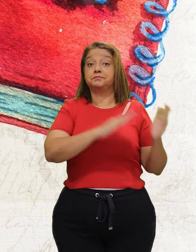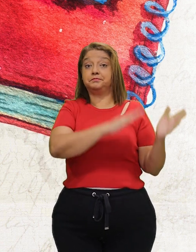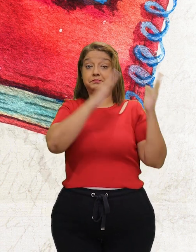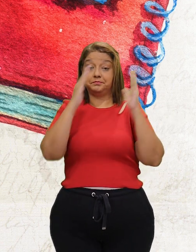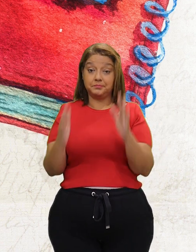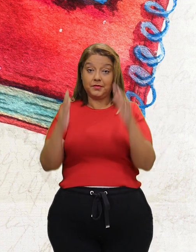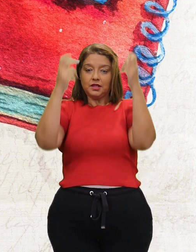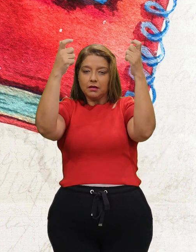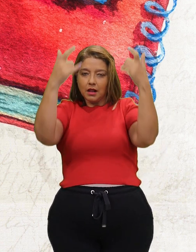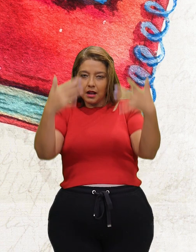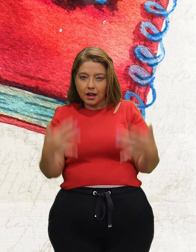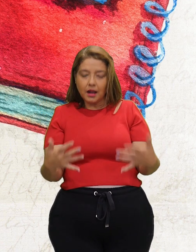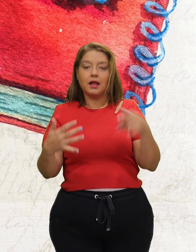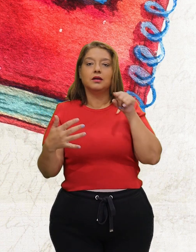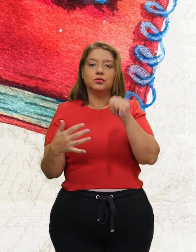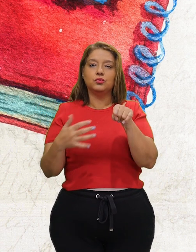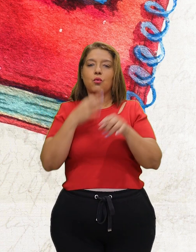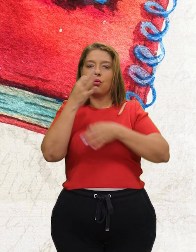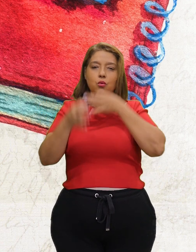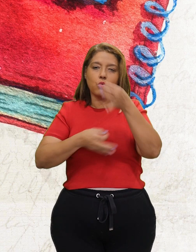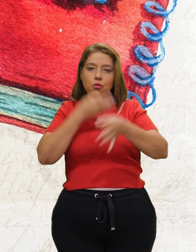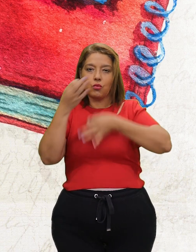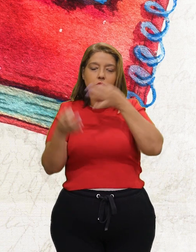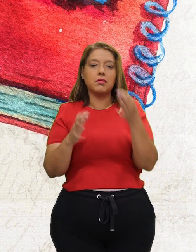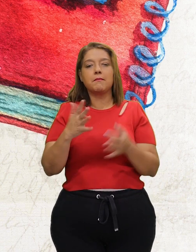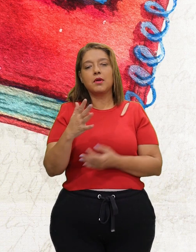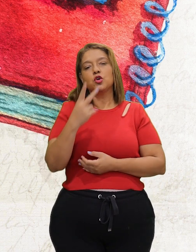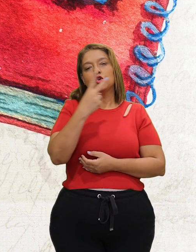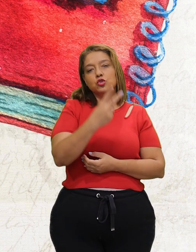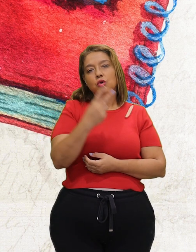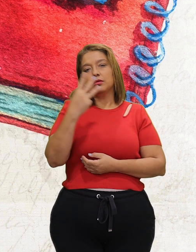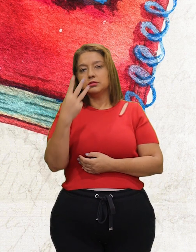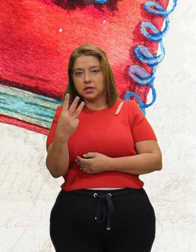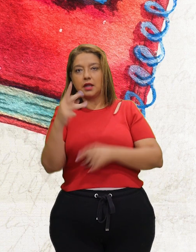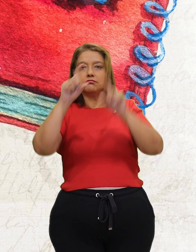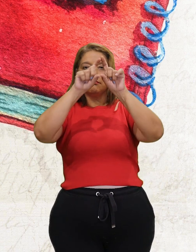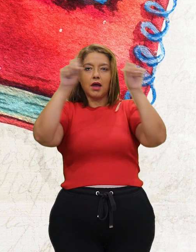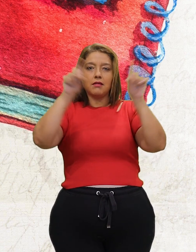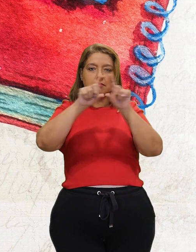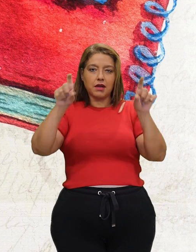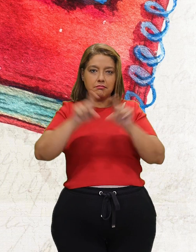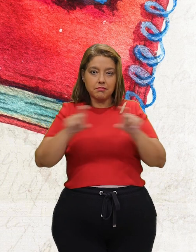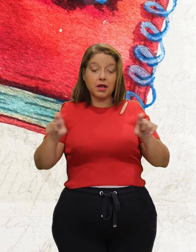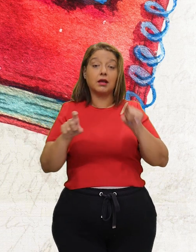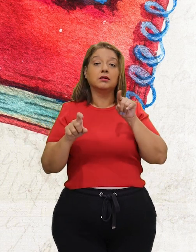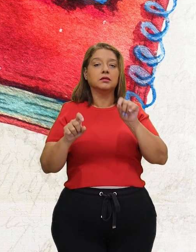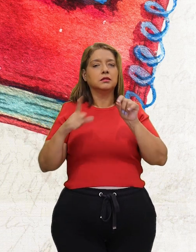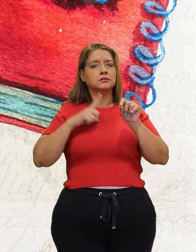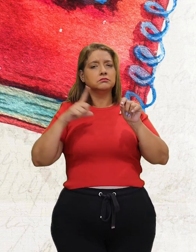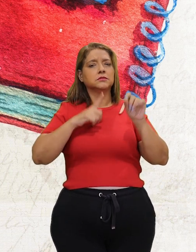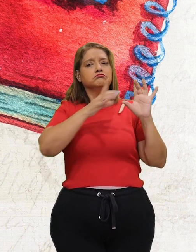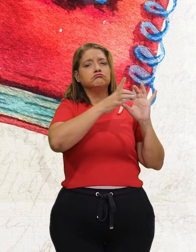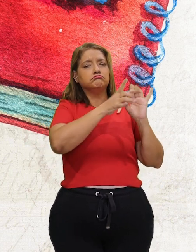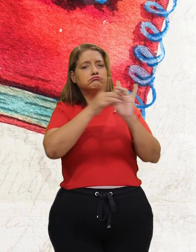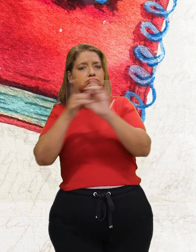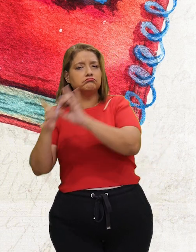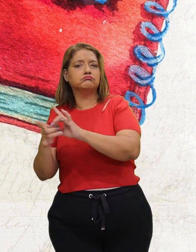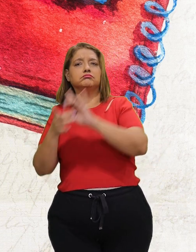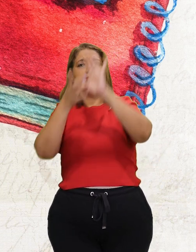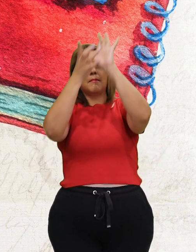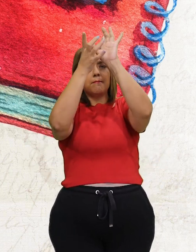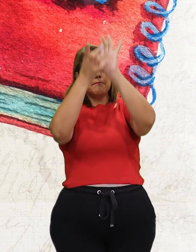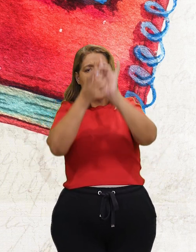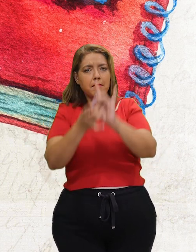Já no desenvolvimento dos argumentos, nos 2 ou 3 próximos parágrafos, elabore parágrafos coesos, cada